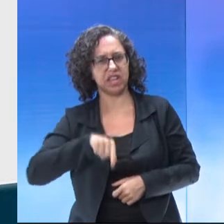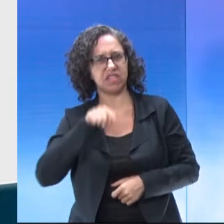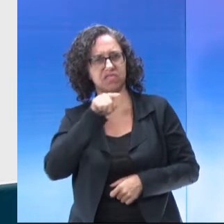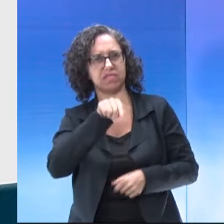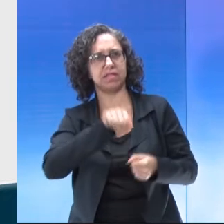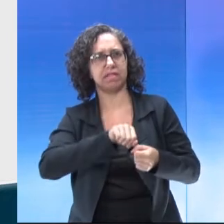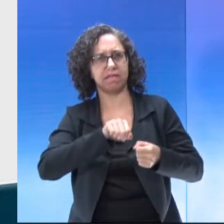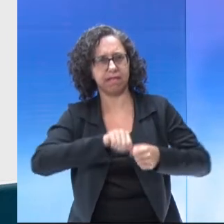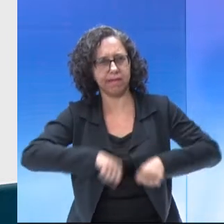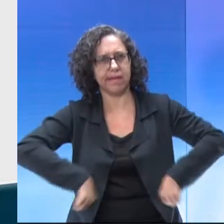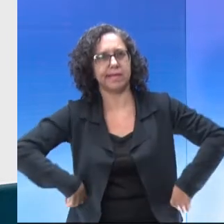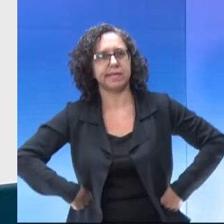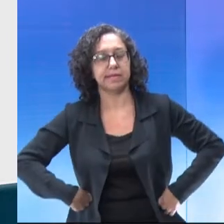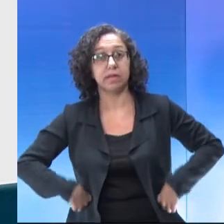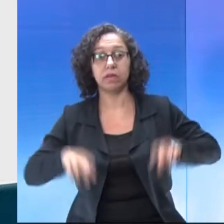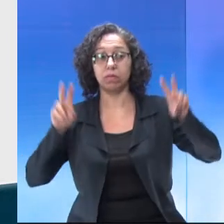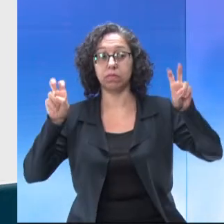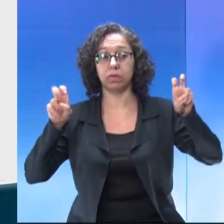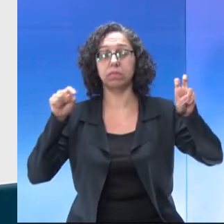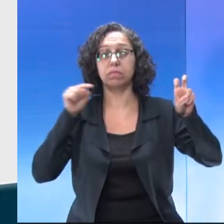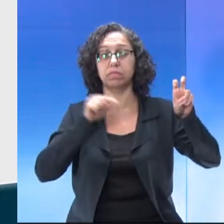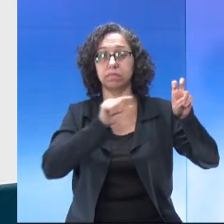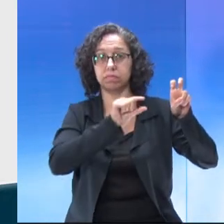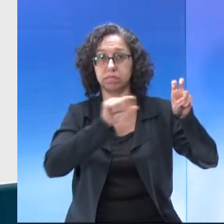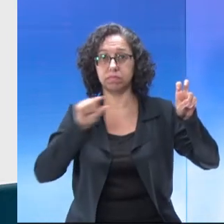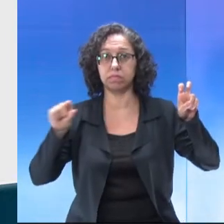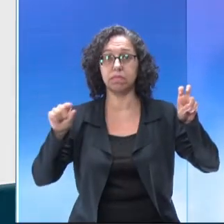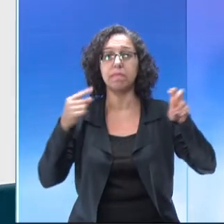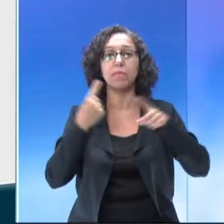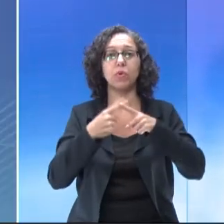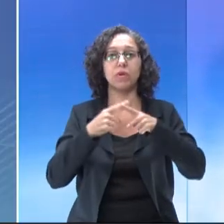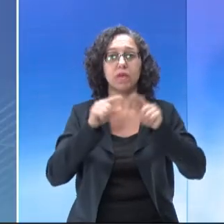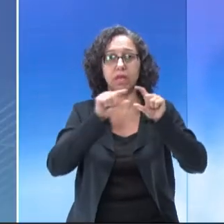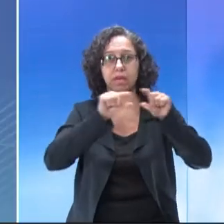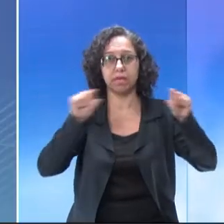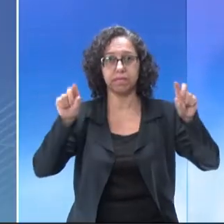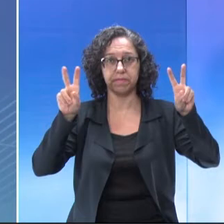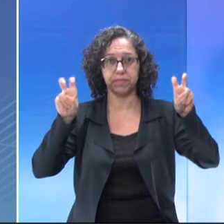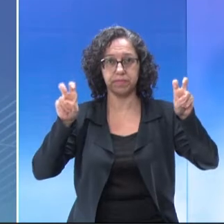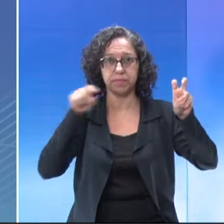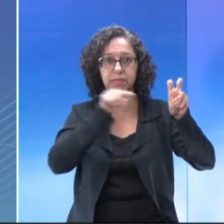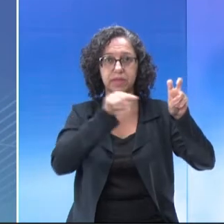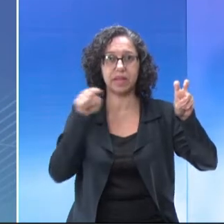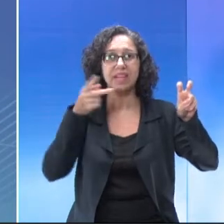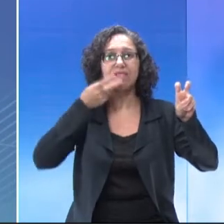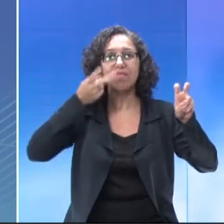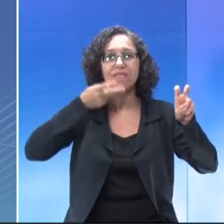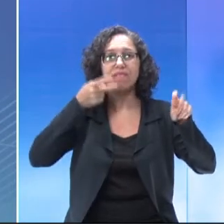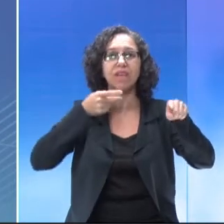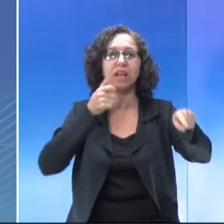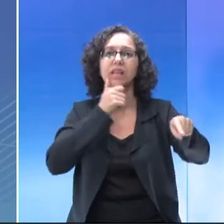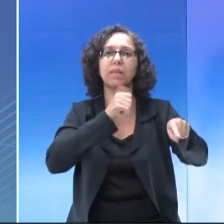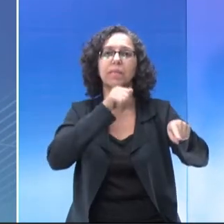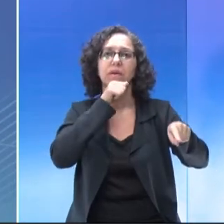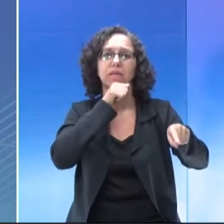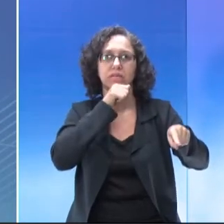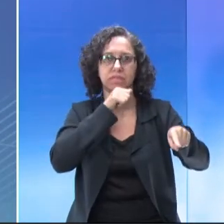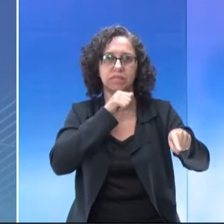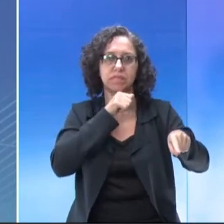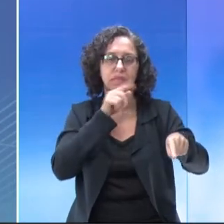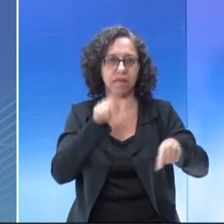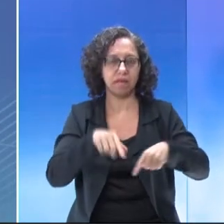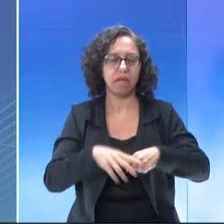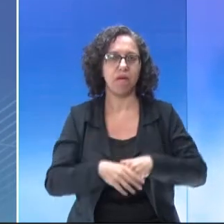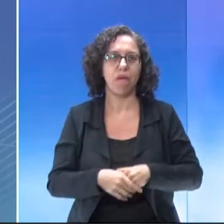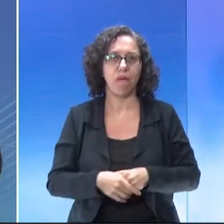fecha aspas, ponto. Então, aí eu fiz o quê? Uma marca da fala da personagem, da mãe. Então, eu